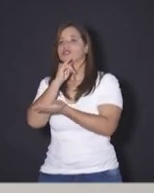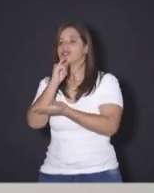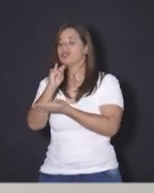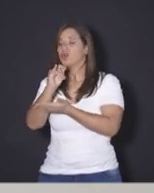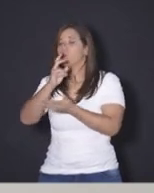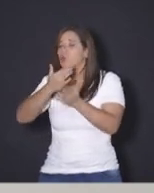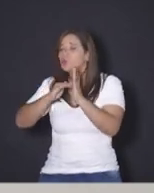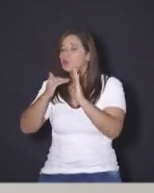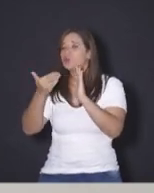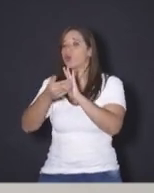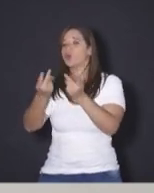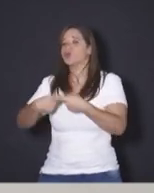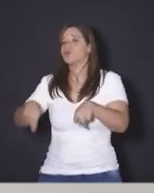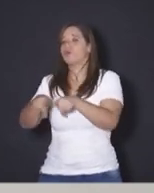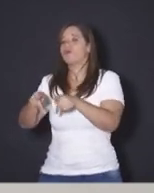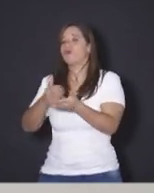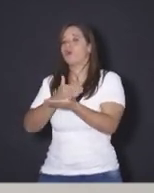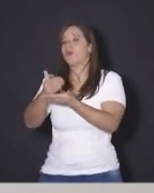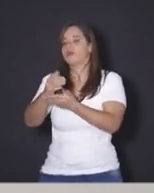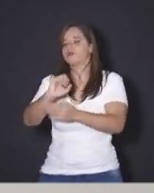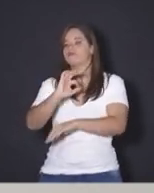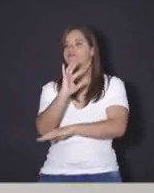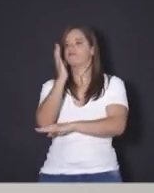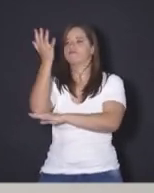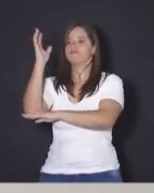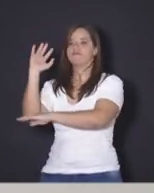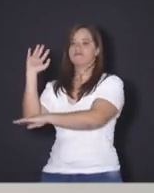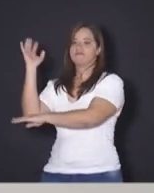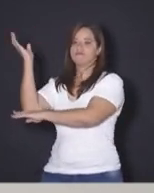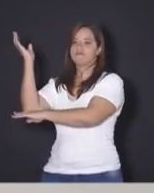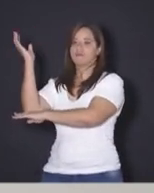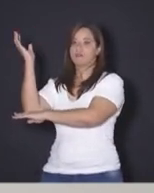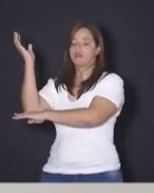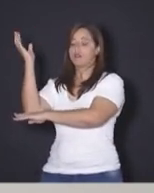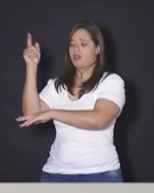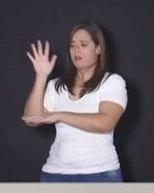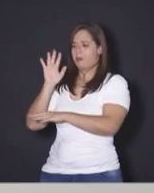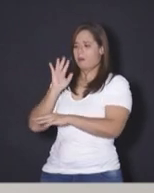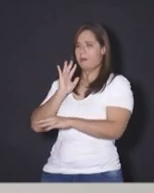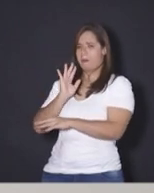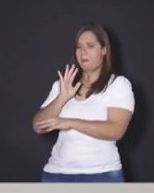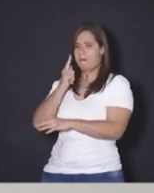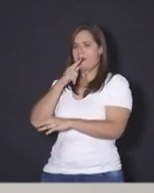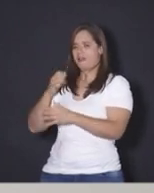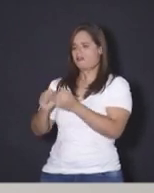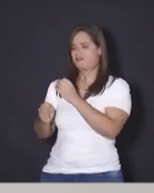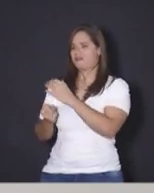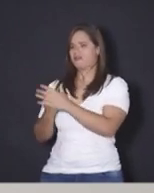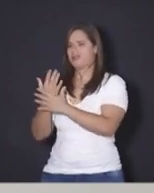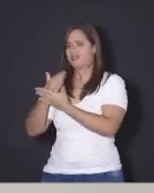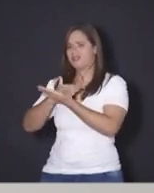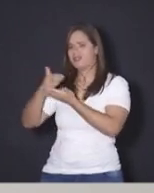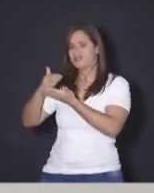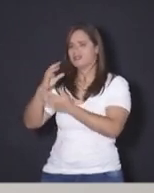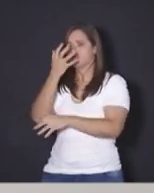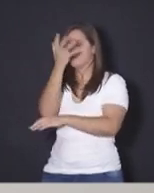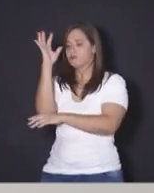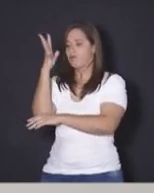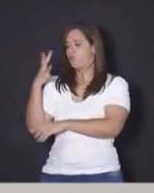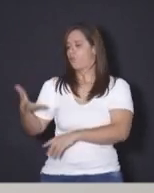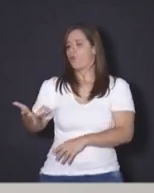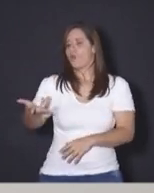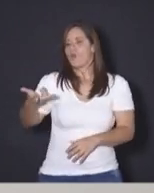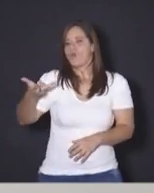nascer as madeiras mas eles nasceram da madeira de excelente qualidade